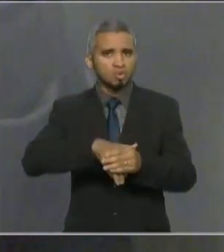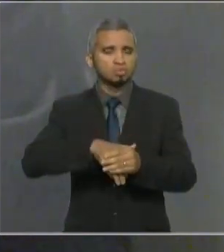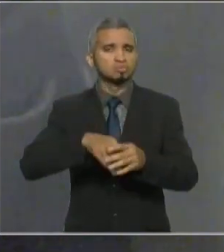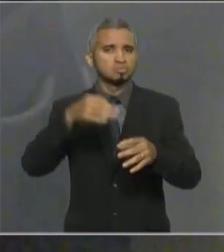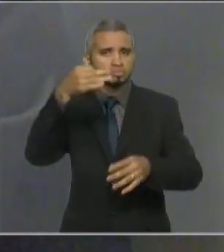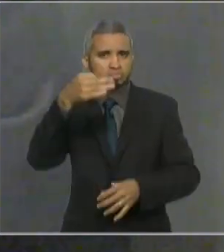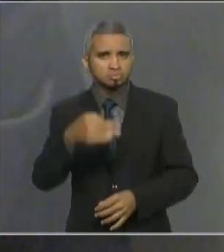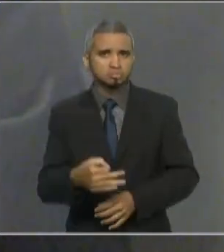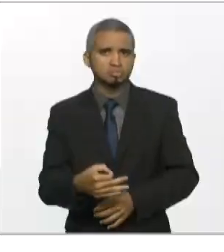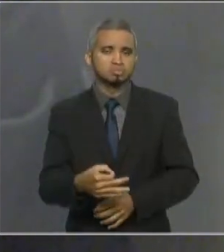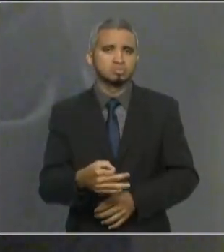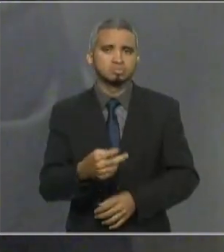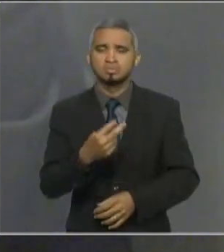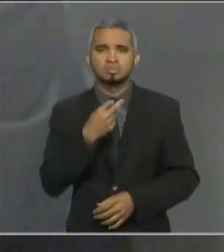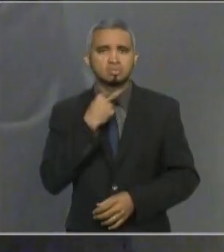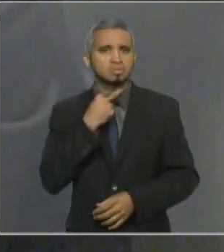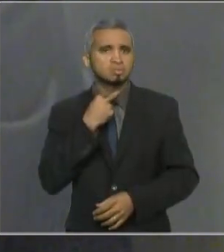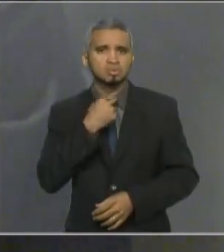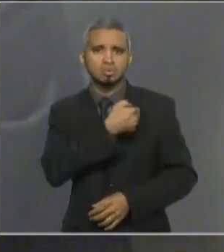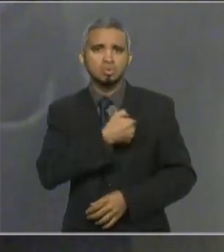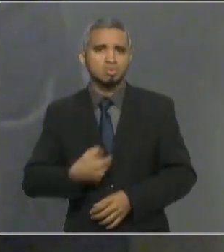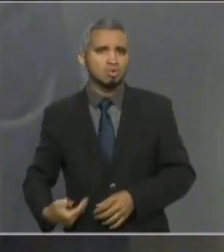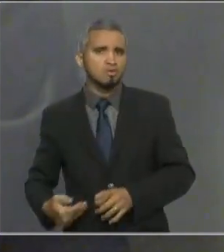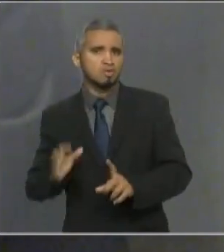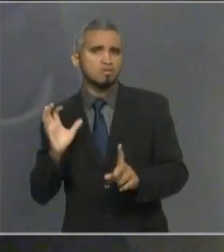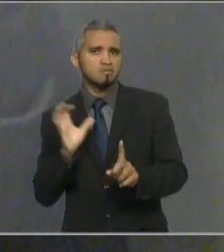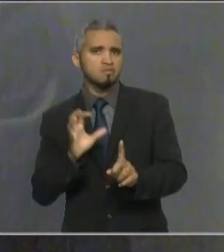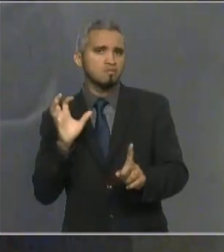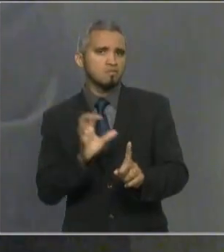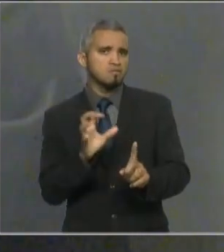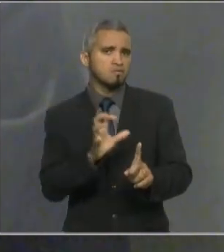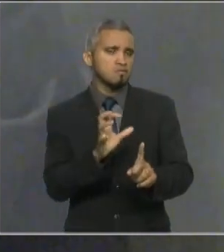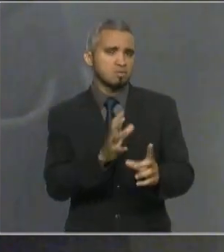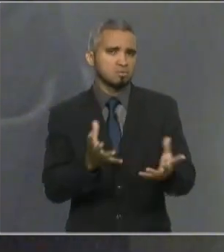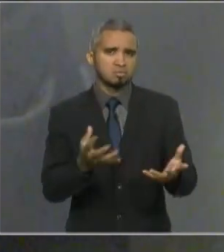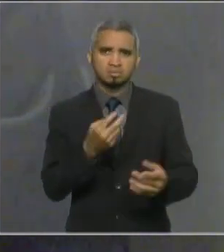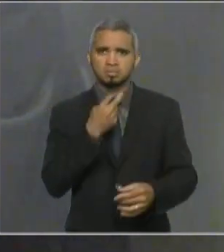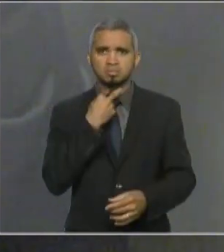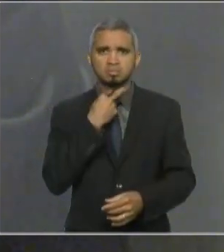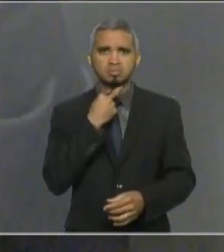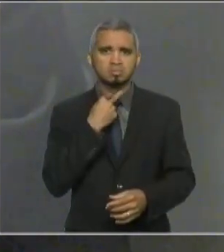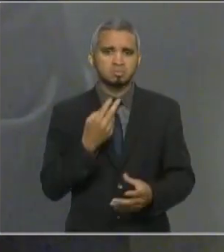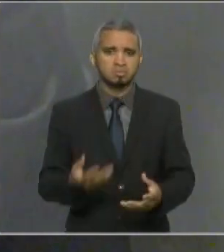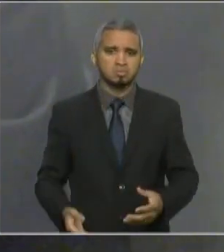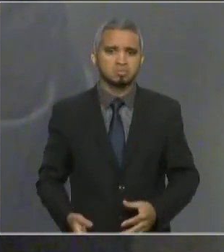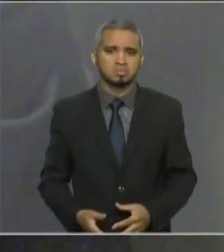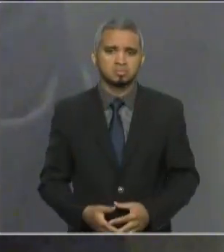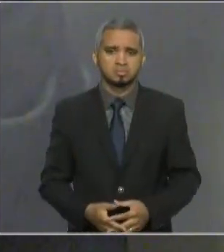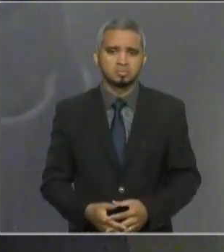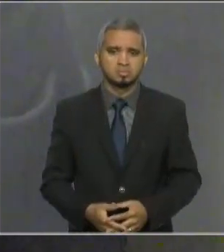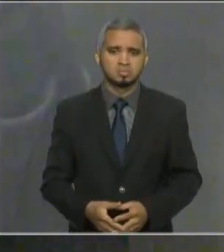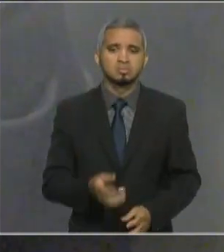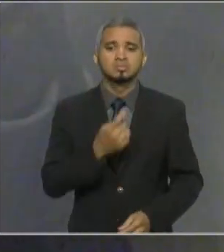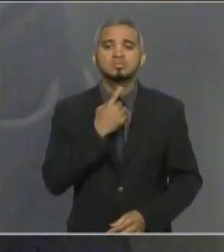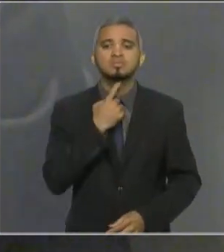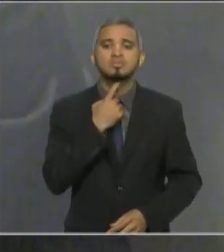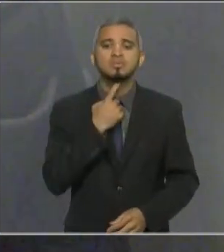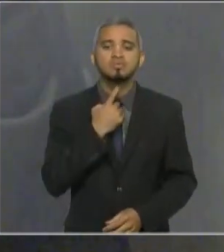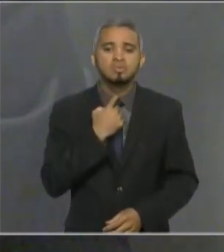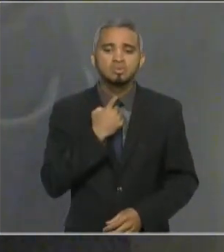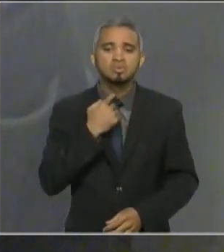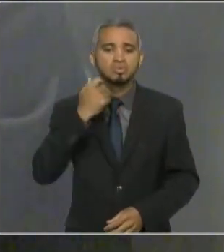eleição sem essa discrepância de poder, para que a vontade